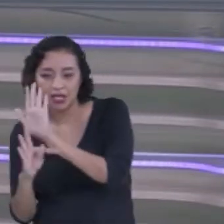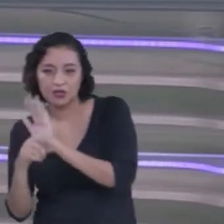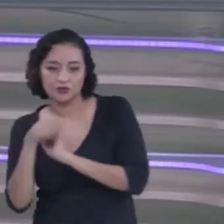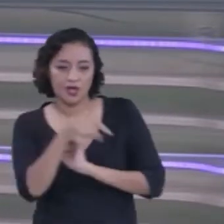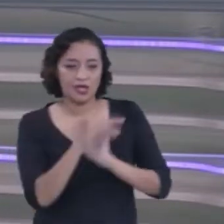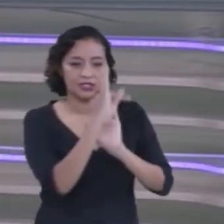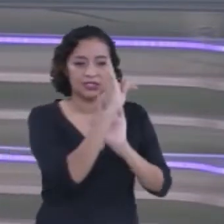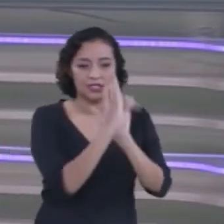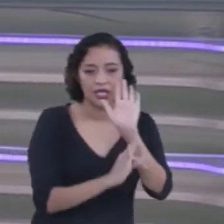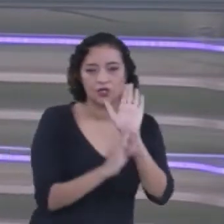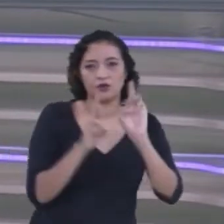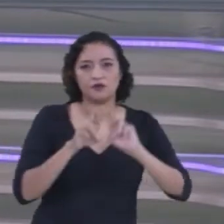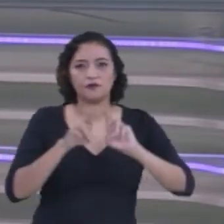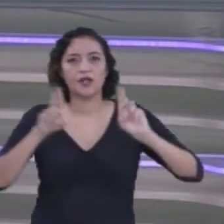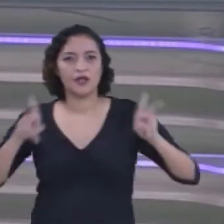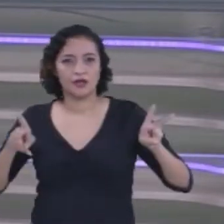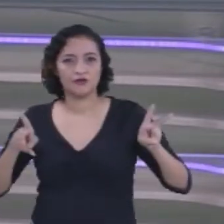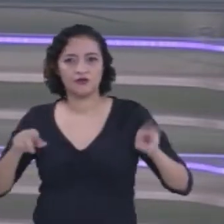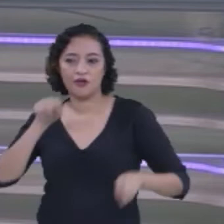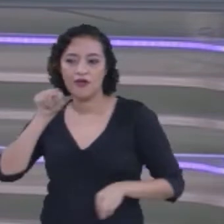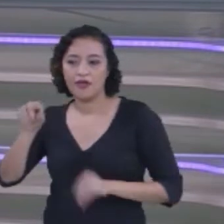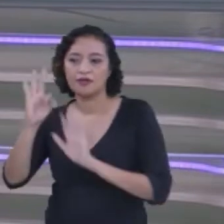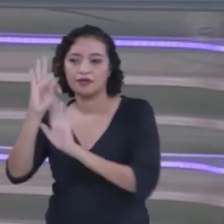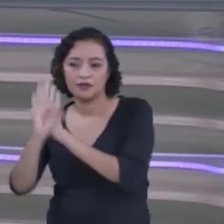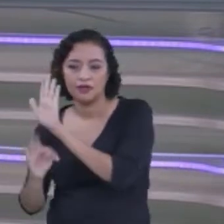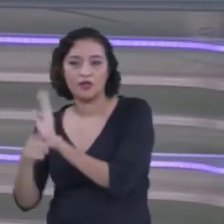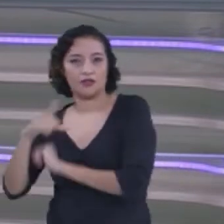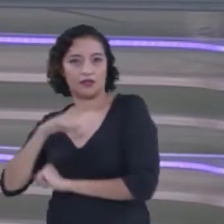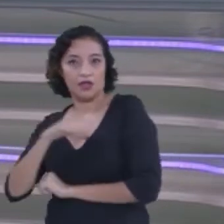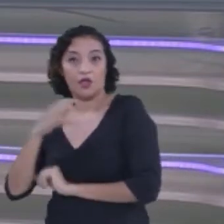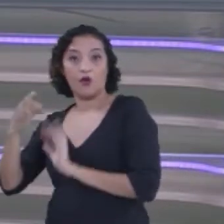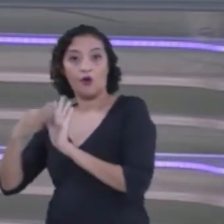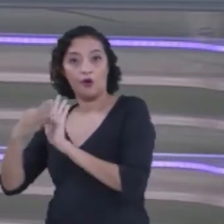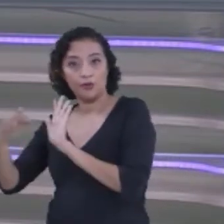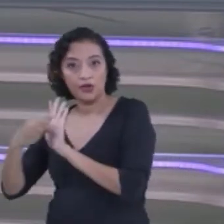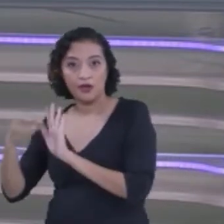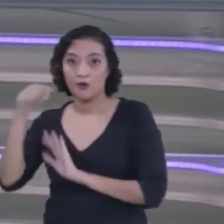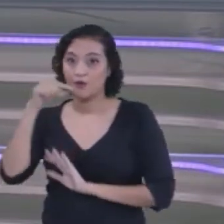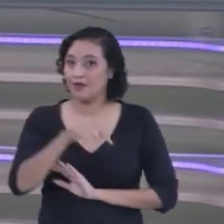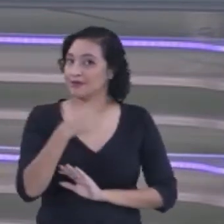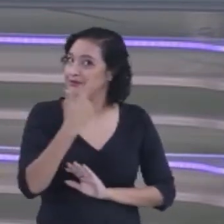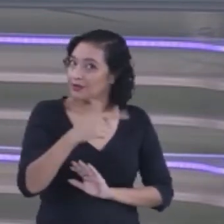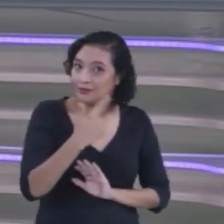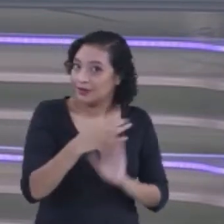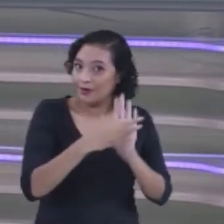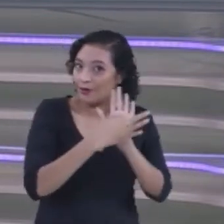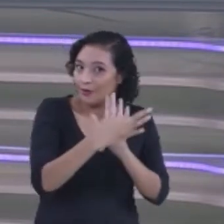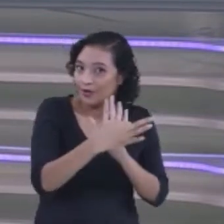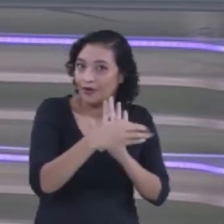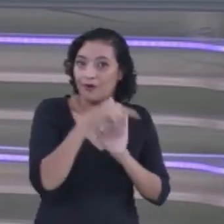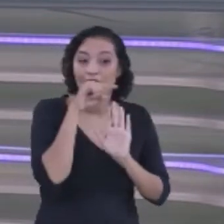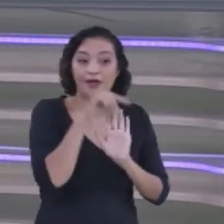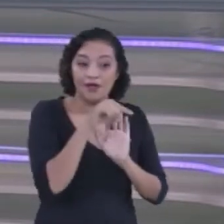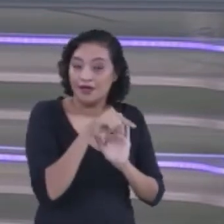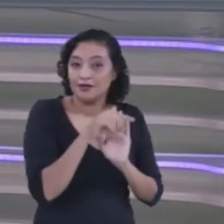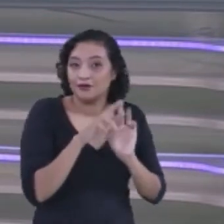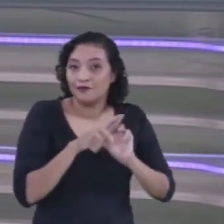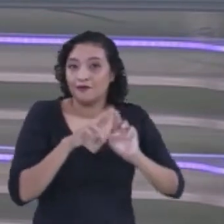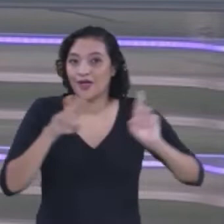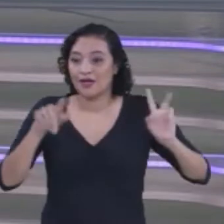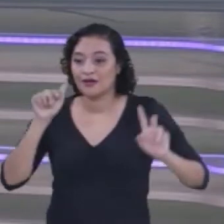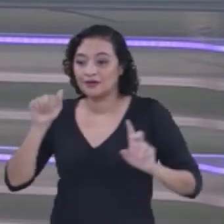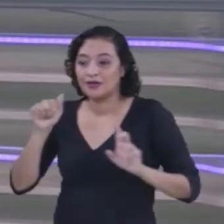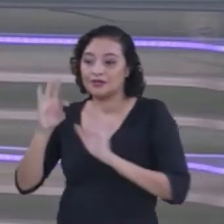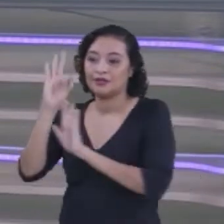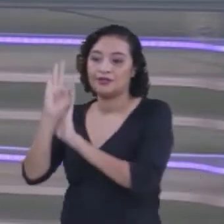meio daquele fato ele dá uma opinião, esse, diferente do outro texto, é todo opinativo, ele está opinando sobre algo,